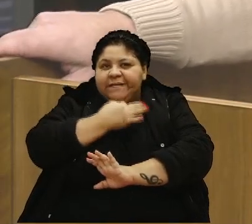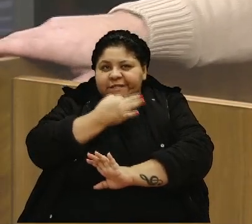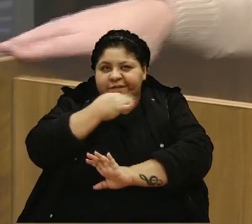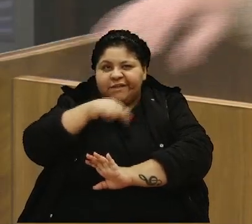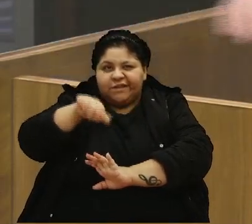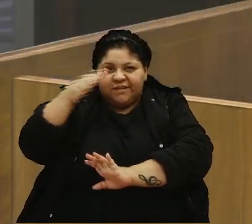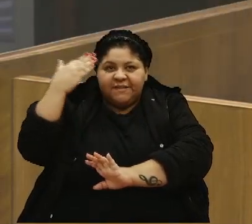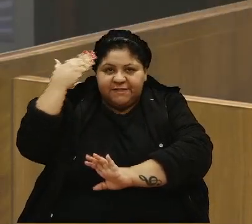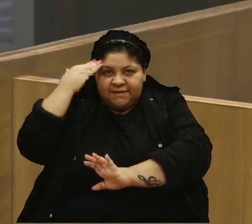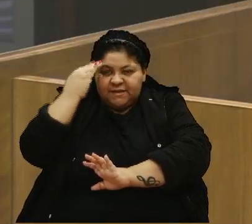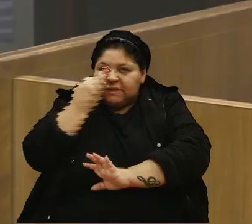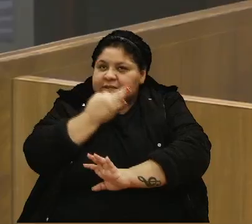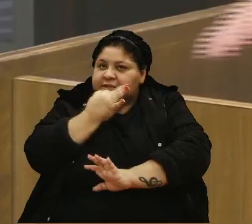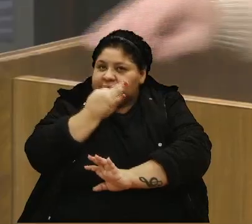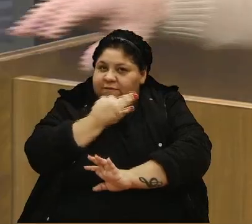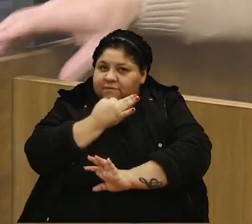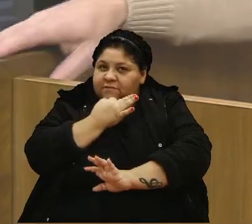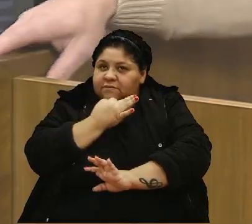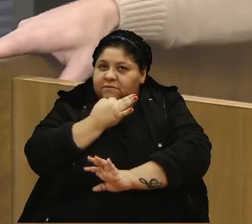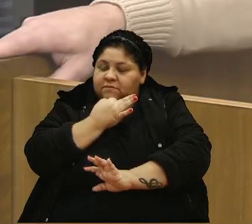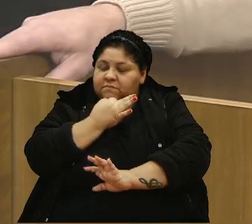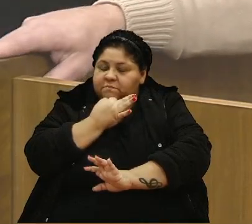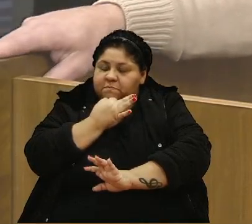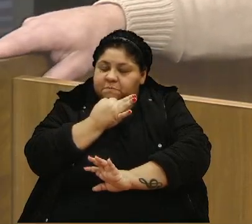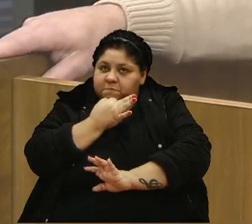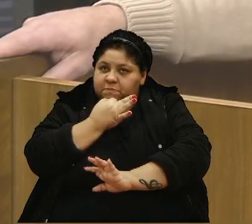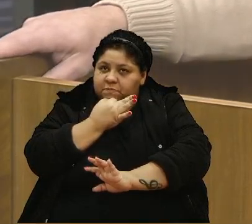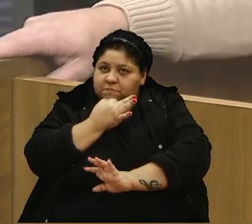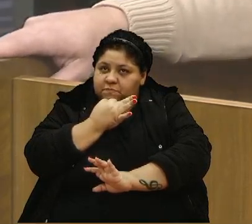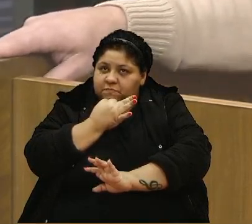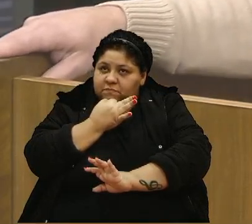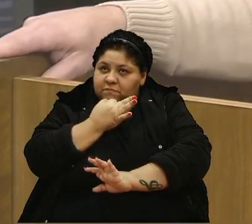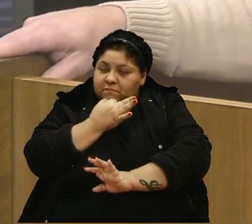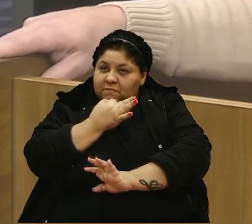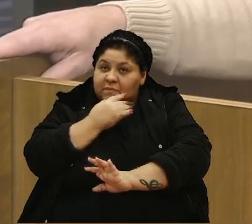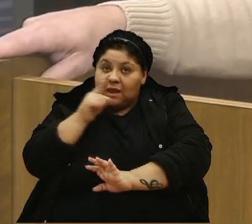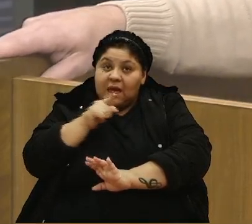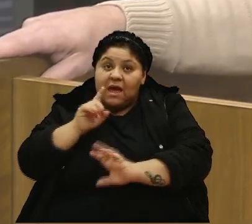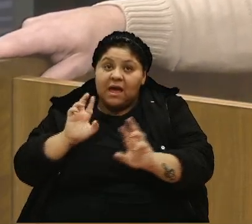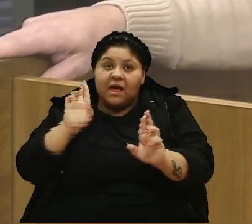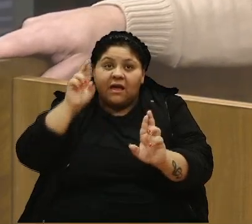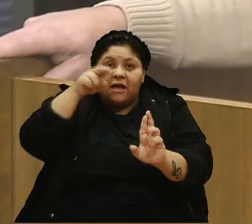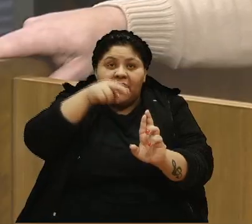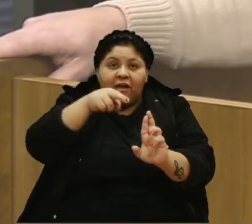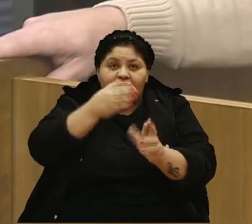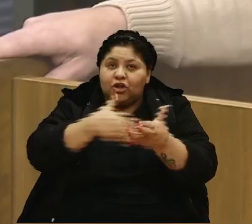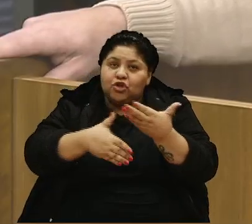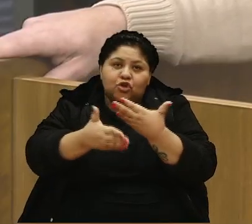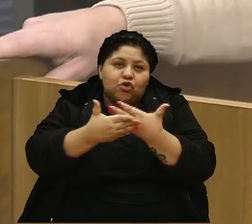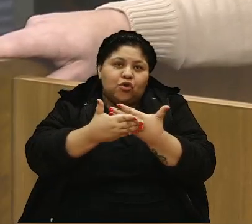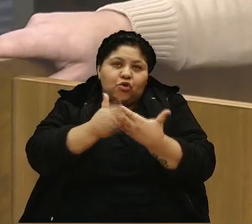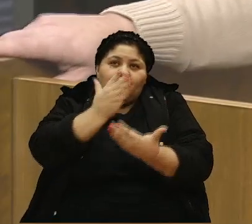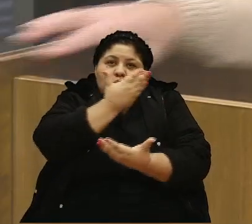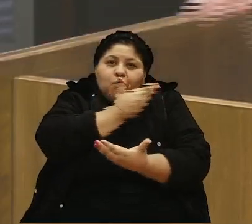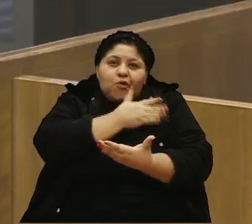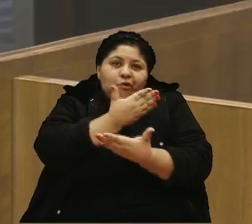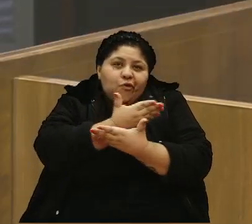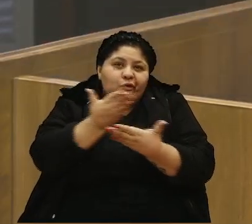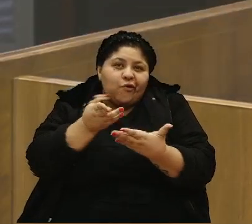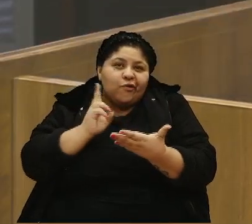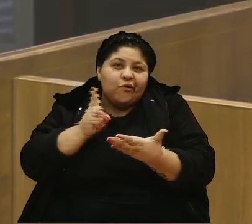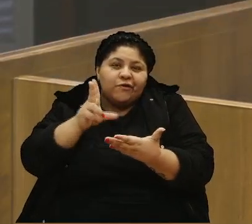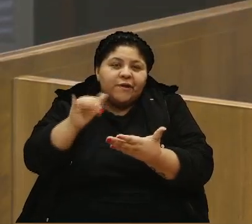sabe que Caxias do Sul é uma referência e todo mundo está acostumado, os nobres pares, sempre receber